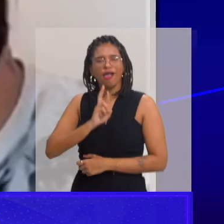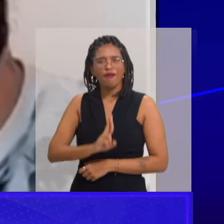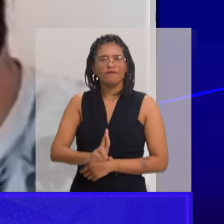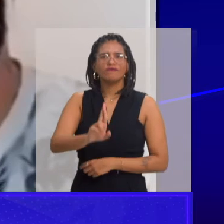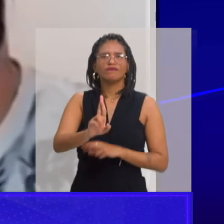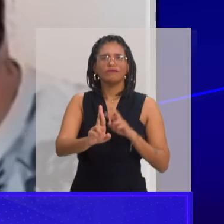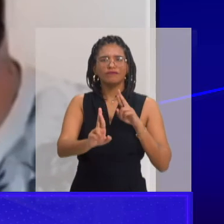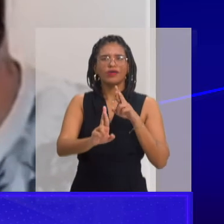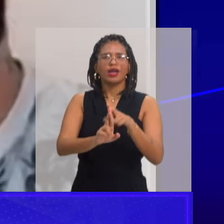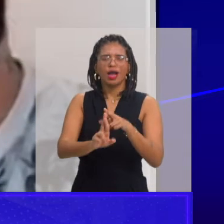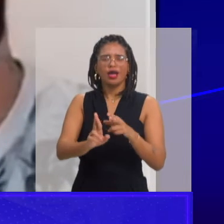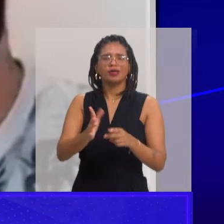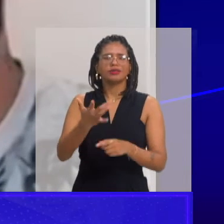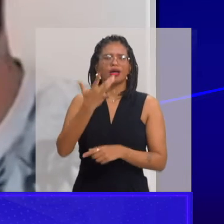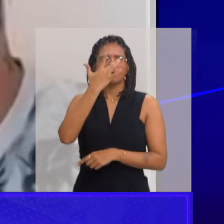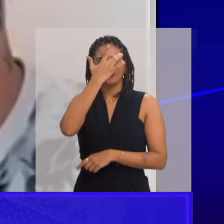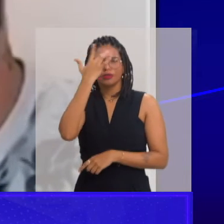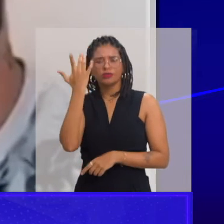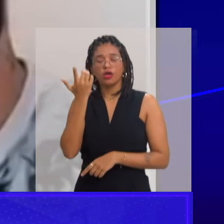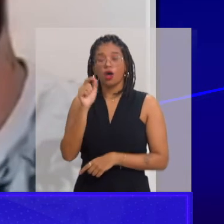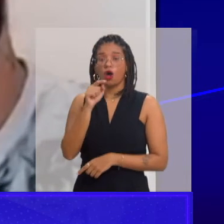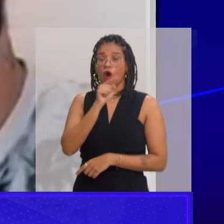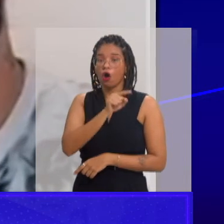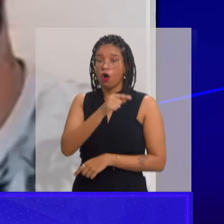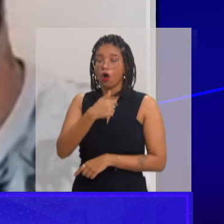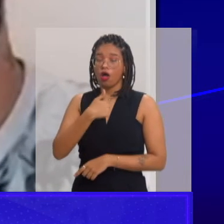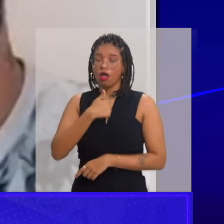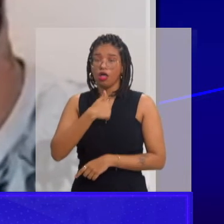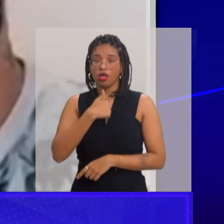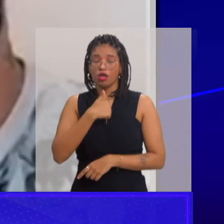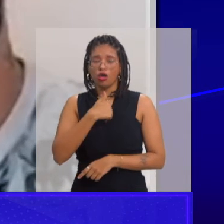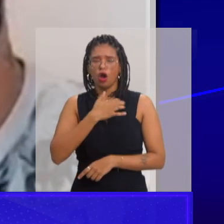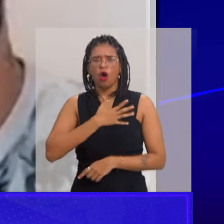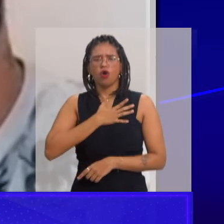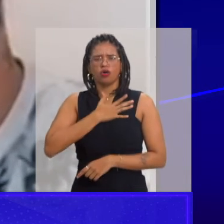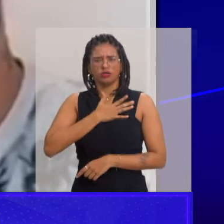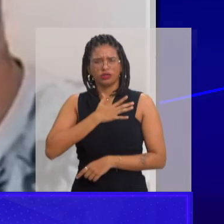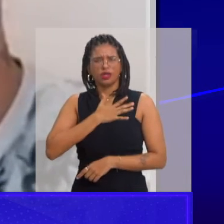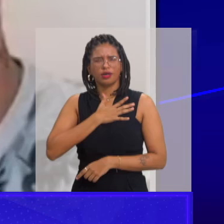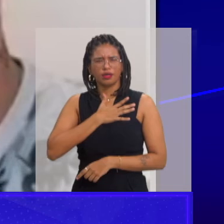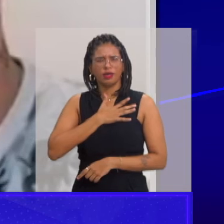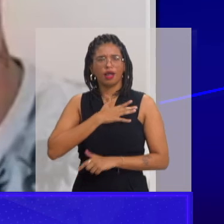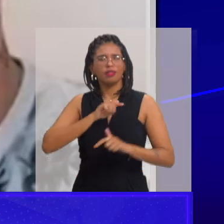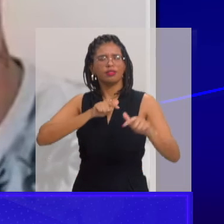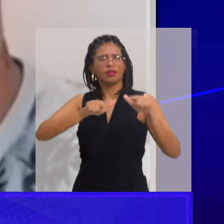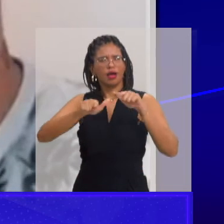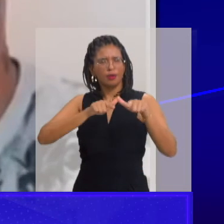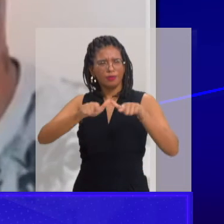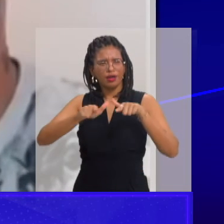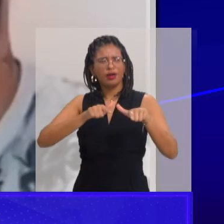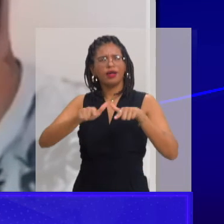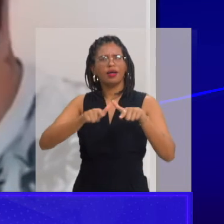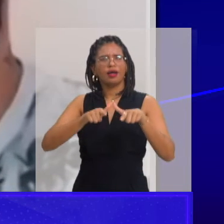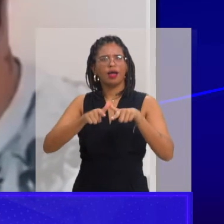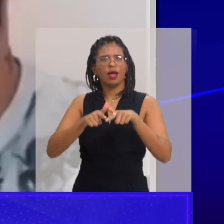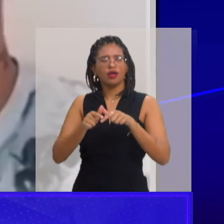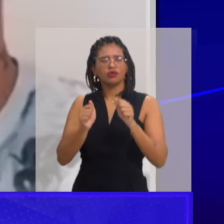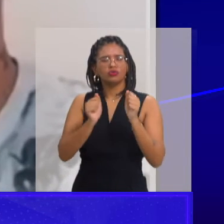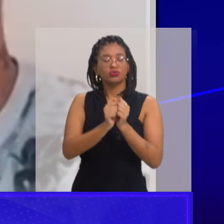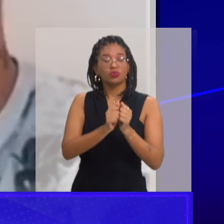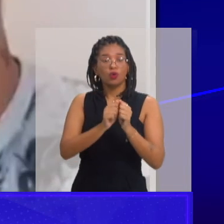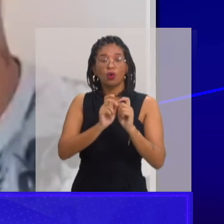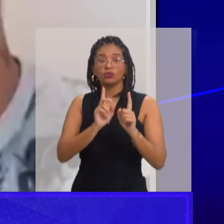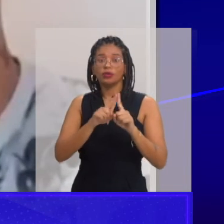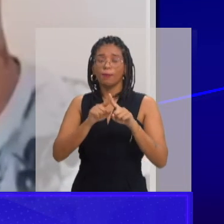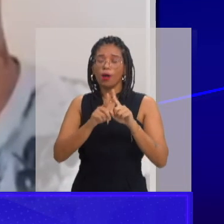exemplo, Jada, uma referência, alguém que você diz assim: olha, eu eu gostaria de